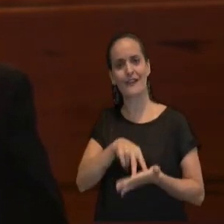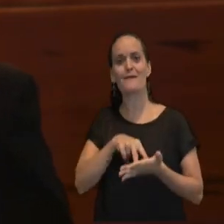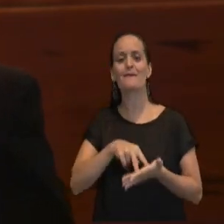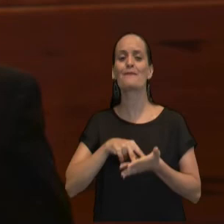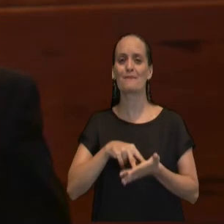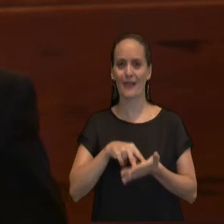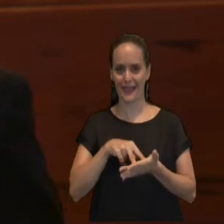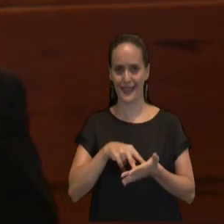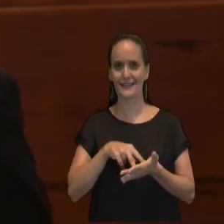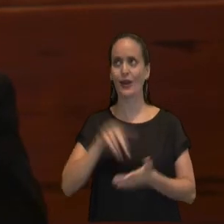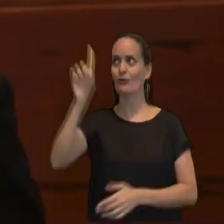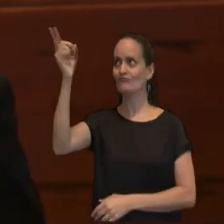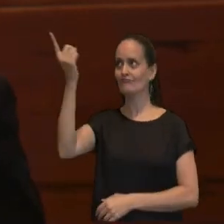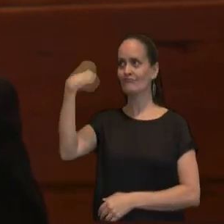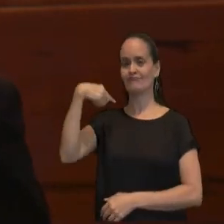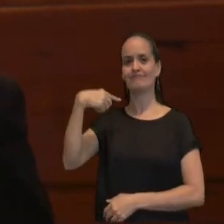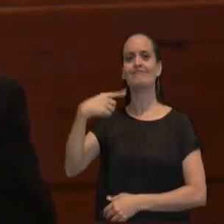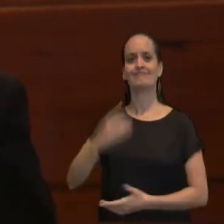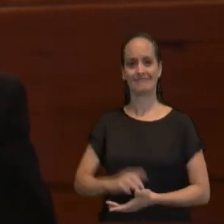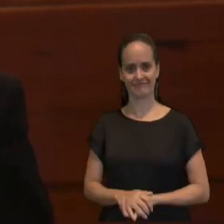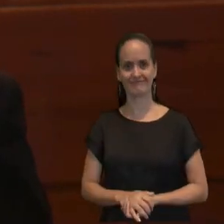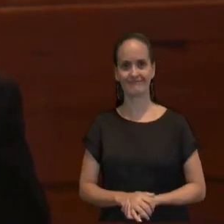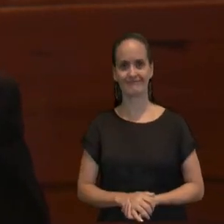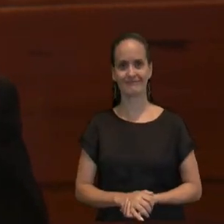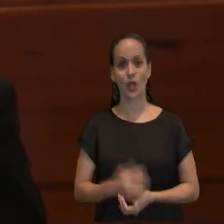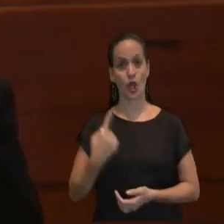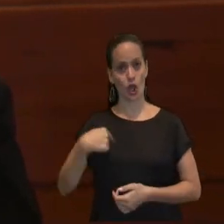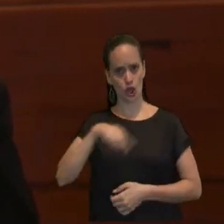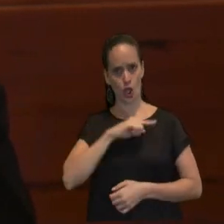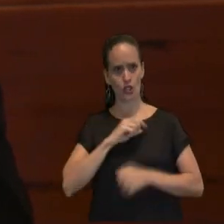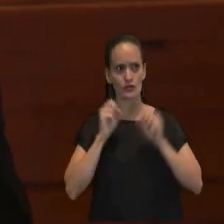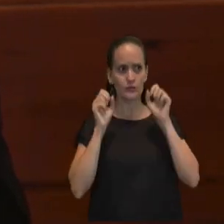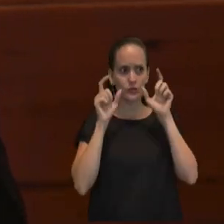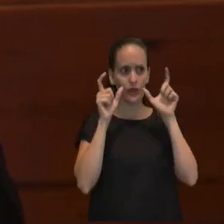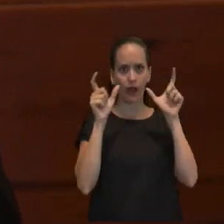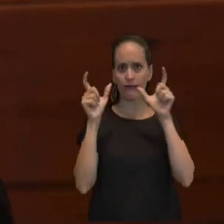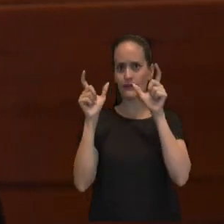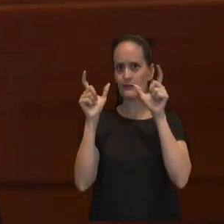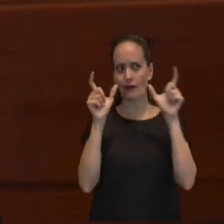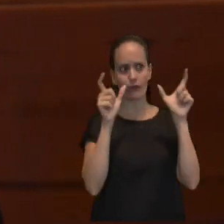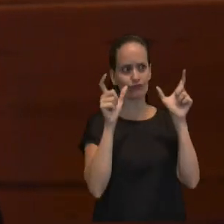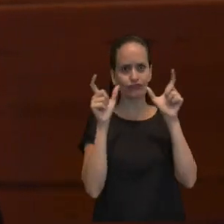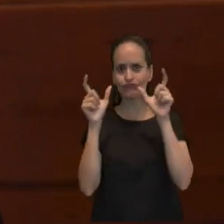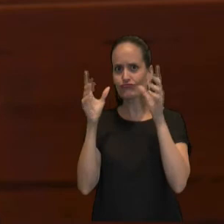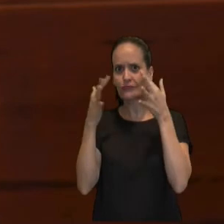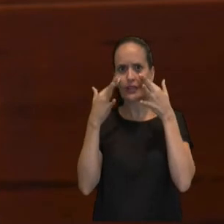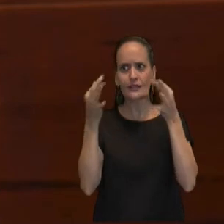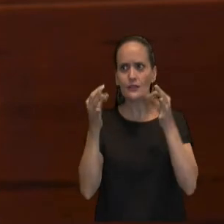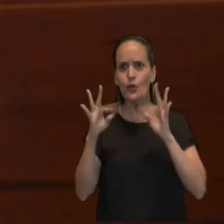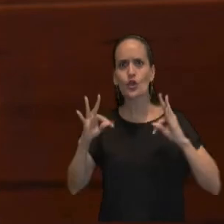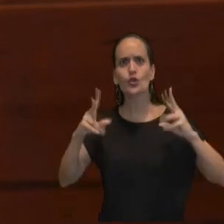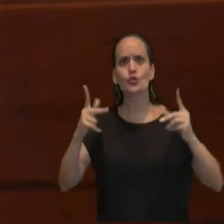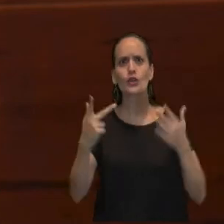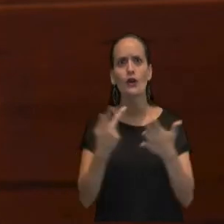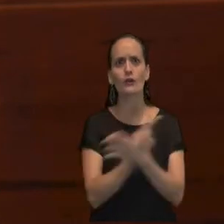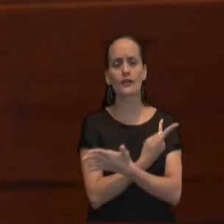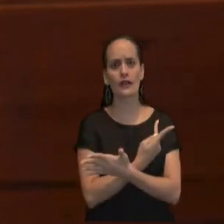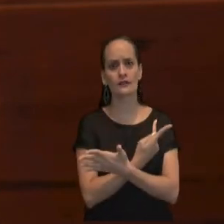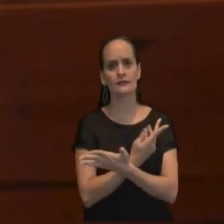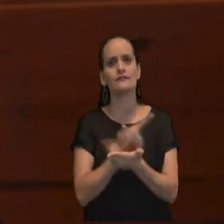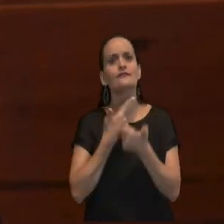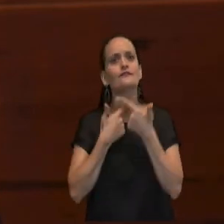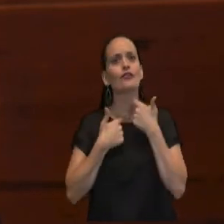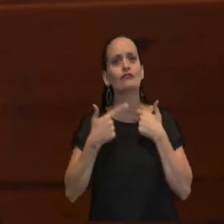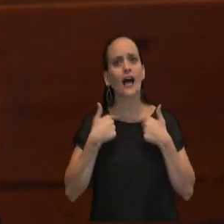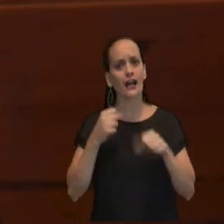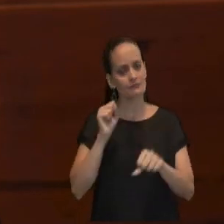com a autoridade do Senhor. Estamos atentos a tudo o que acontece. Estamos desejosos que esse tempo logo